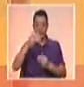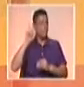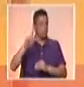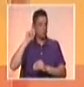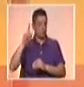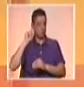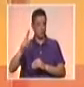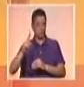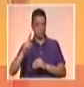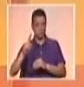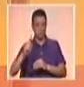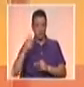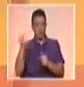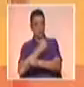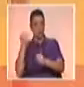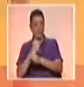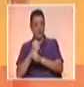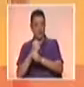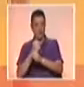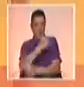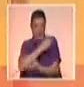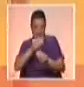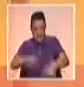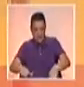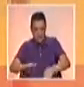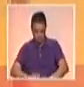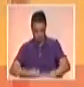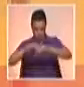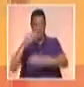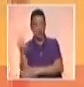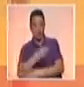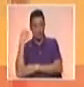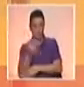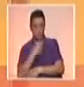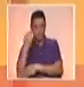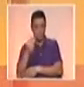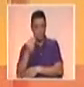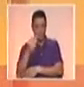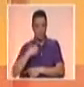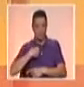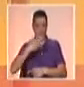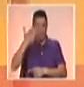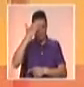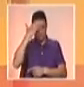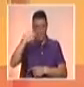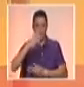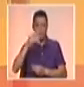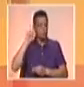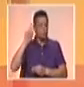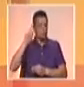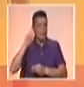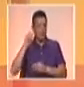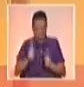importantes no trabalho com crianças desde terra e idade, e eu consideraria que é muito importante o